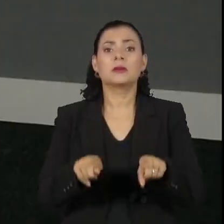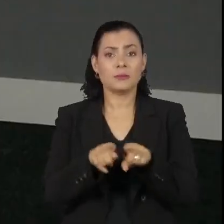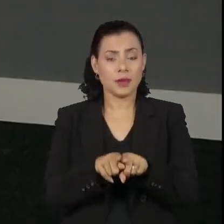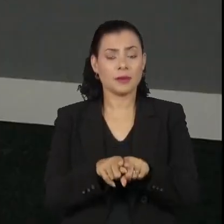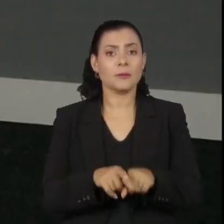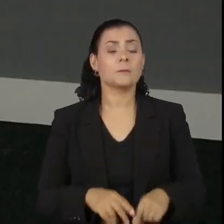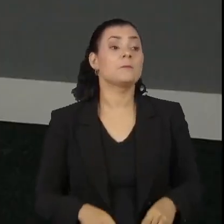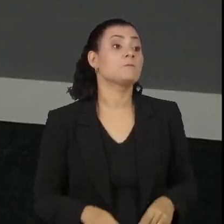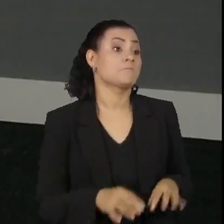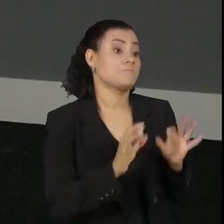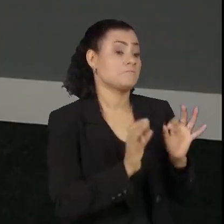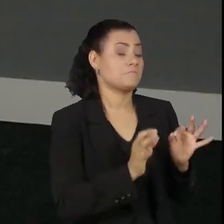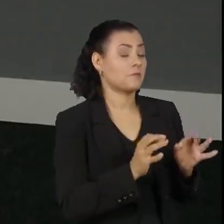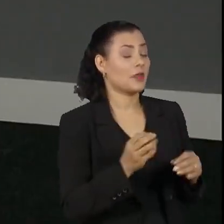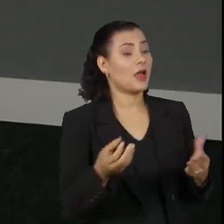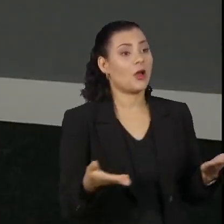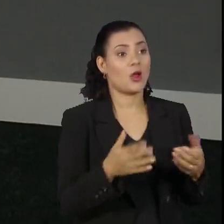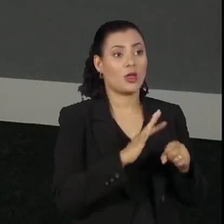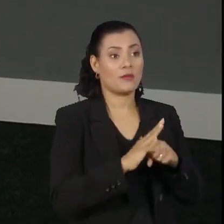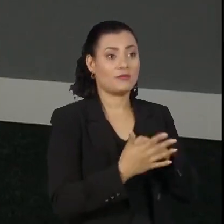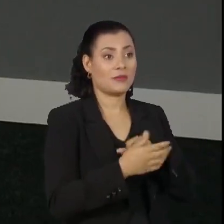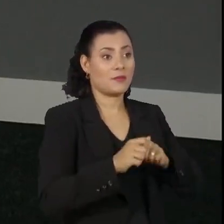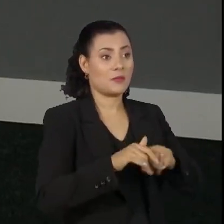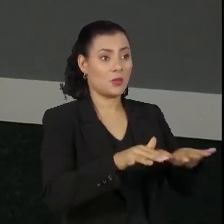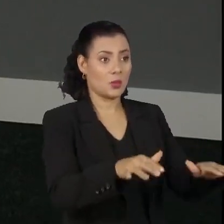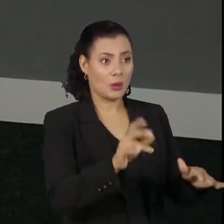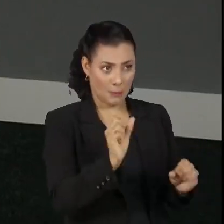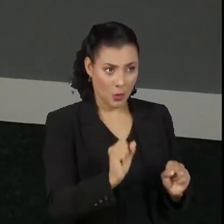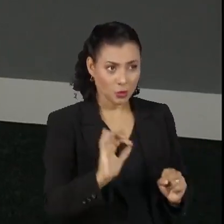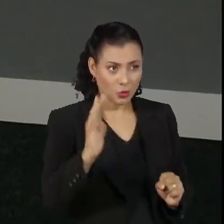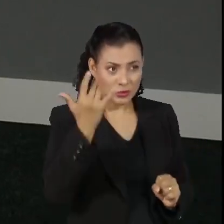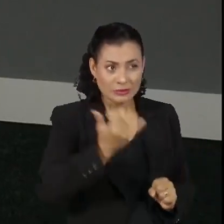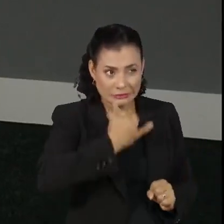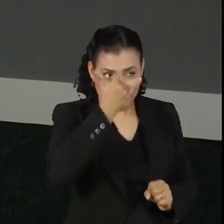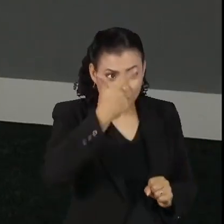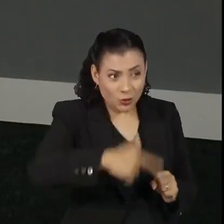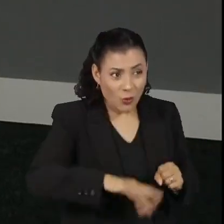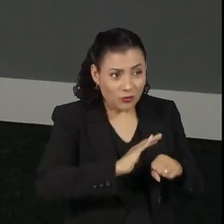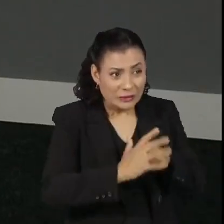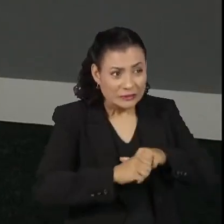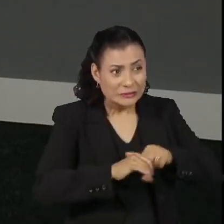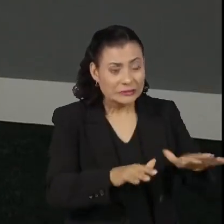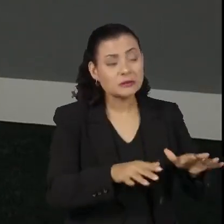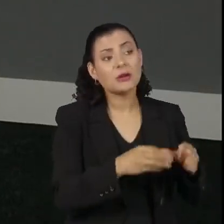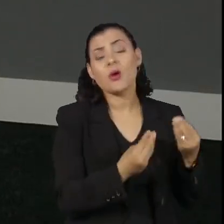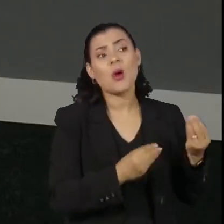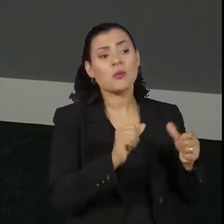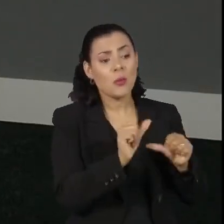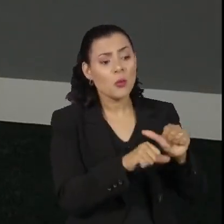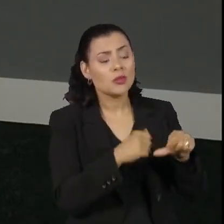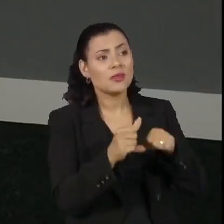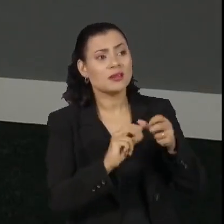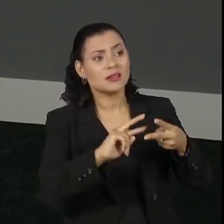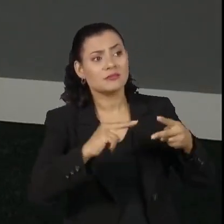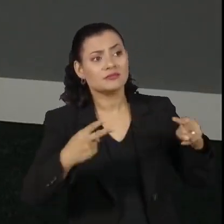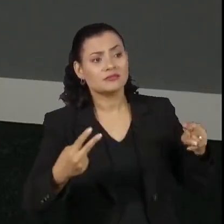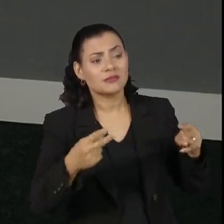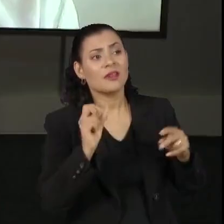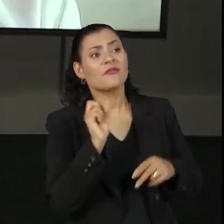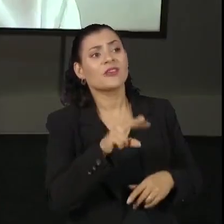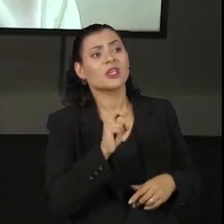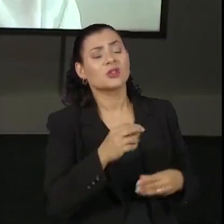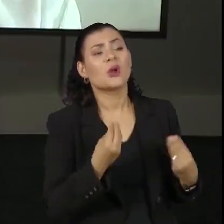E uma nova onda do vírus não está descartada. O que é possível entender sobre as mutações do